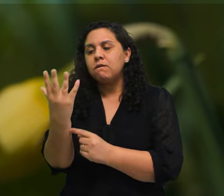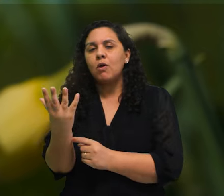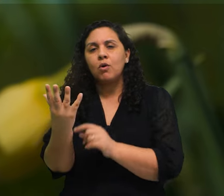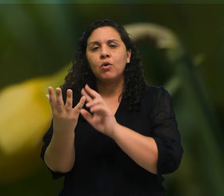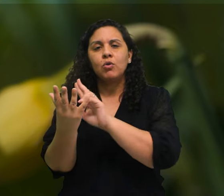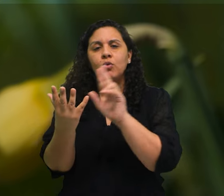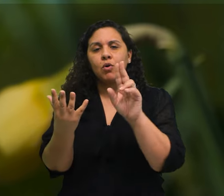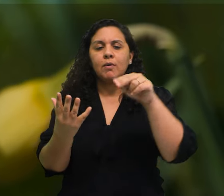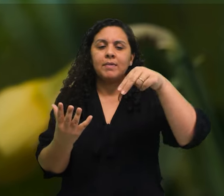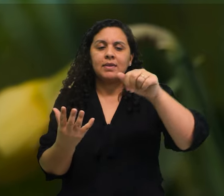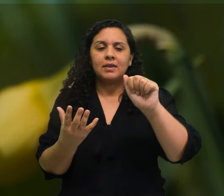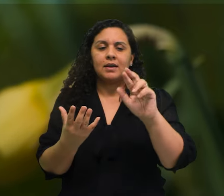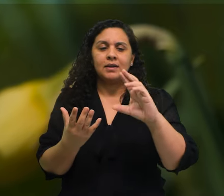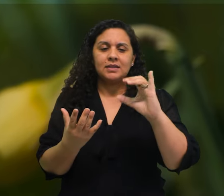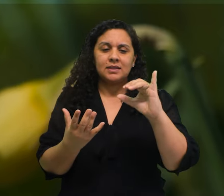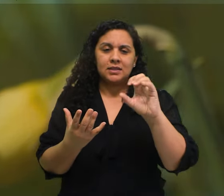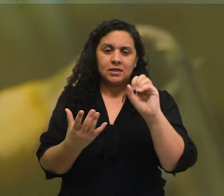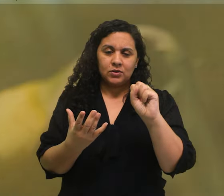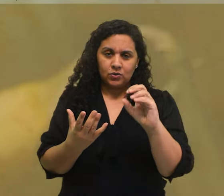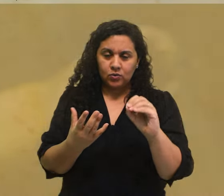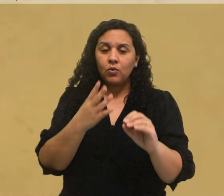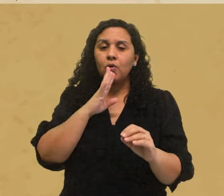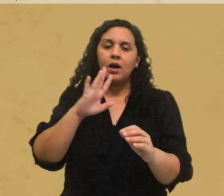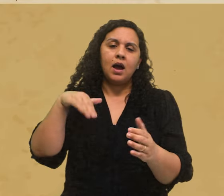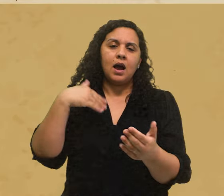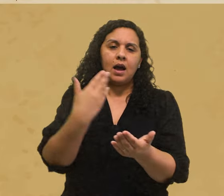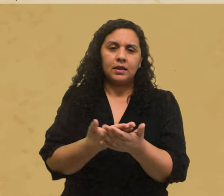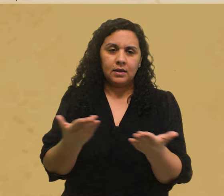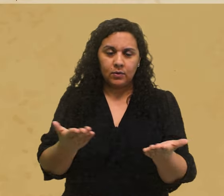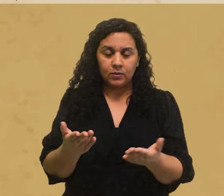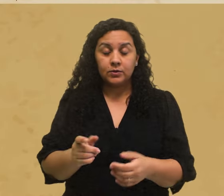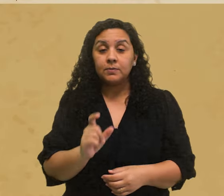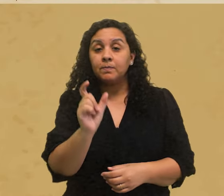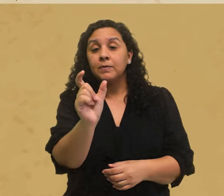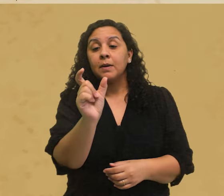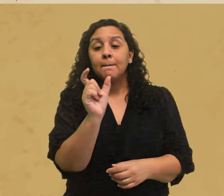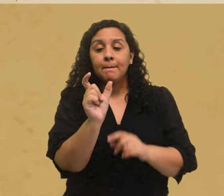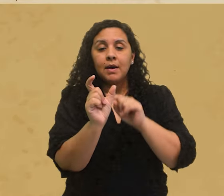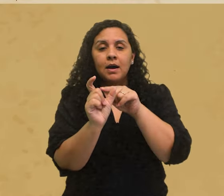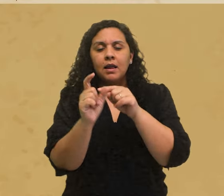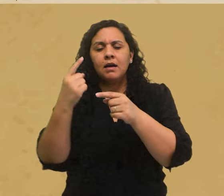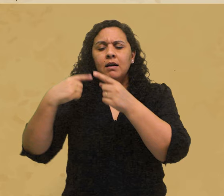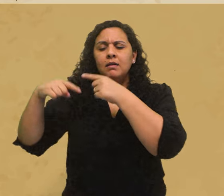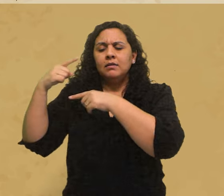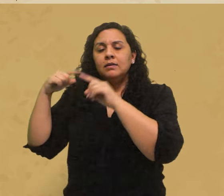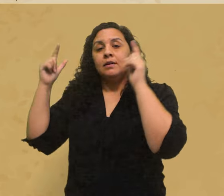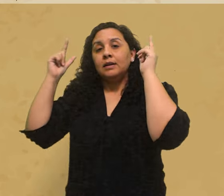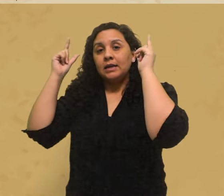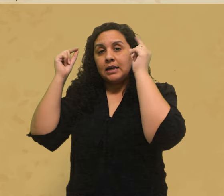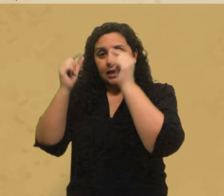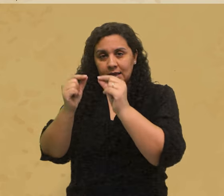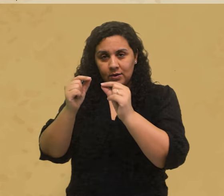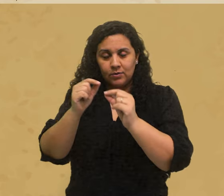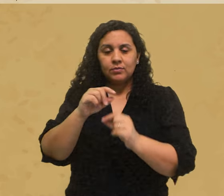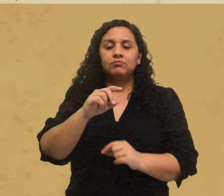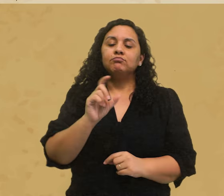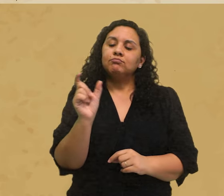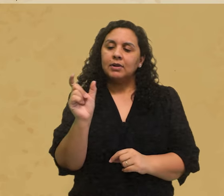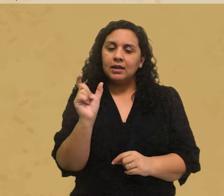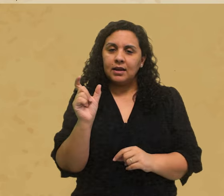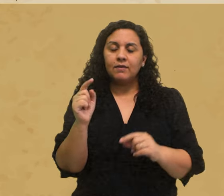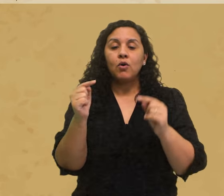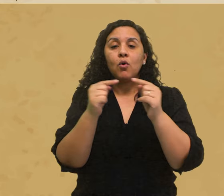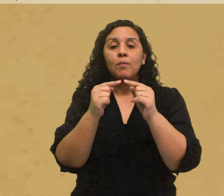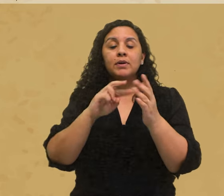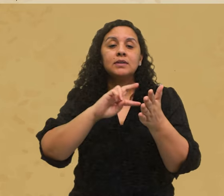no qual a gente conhece até hoje. A palavra Narciso deriva do grego narcissos e